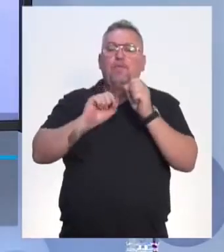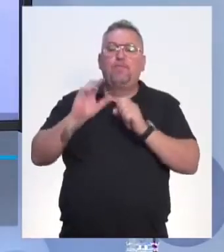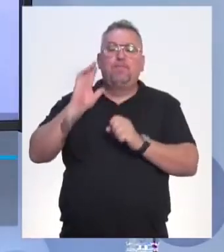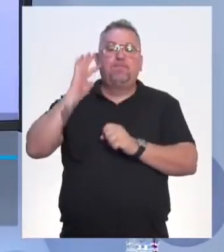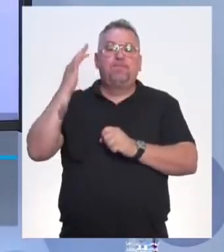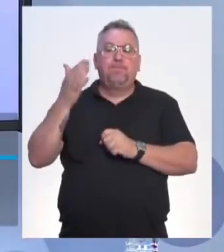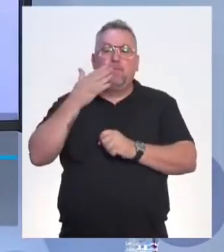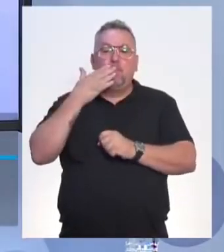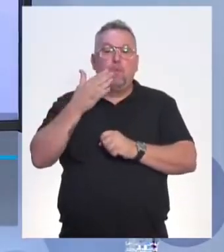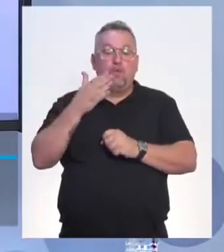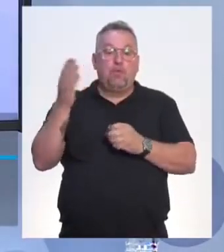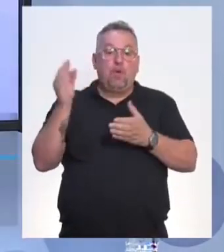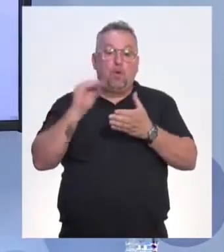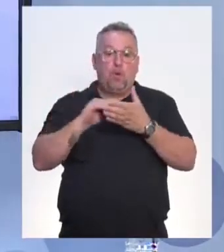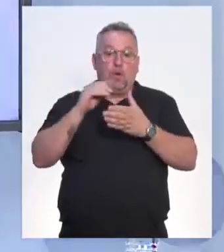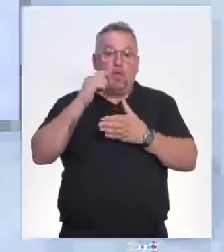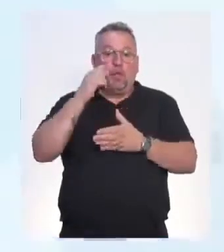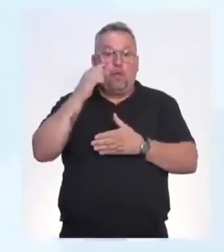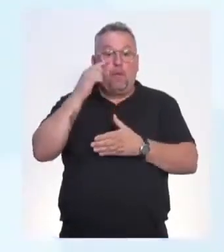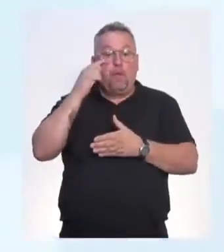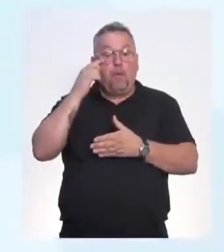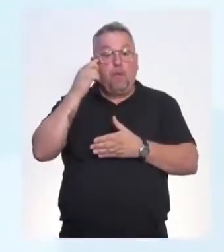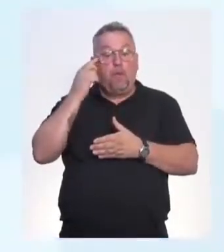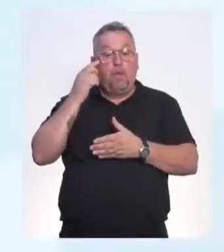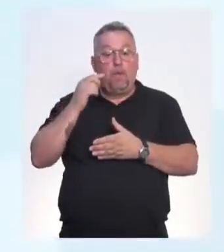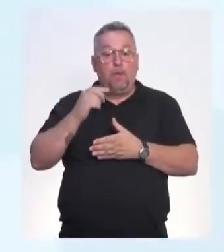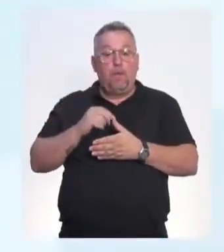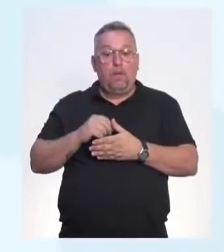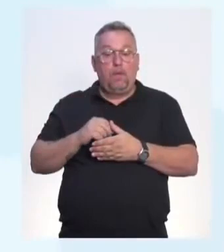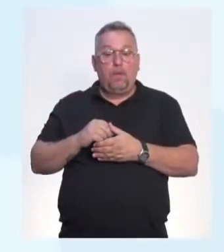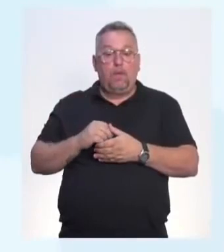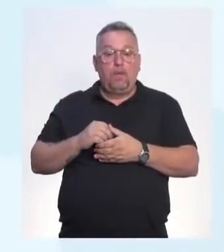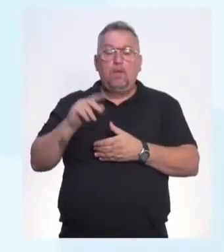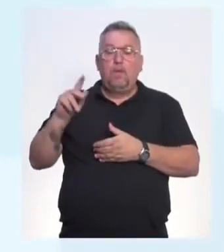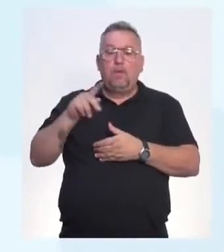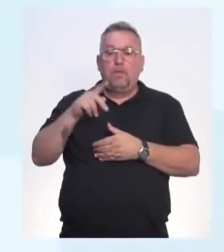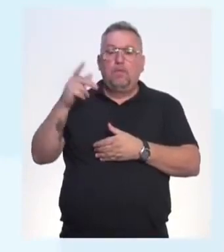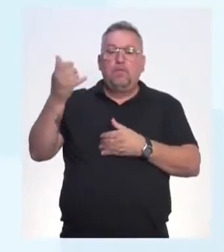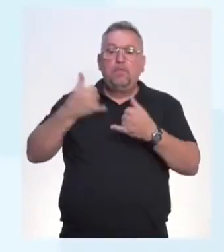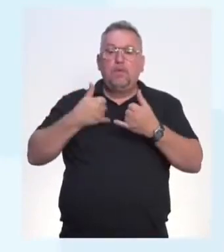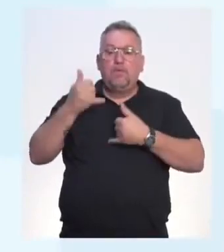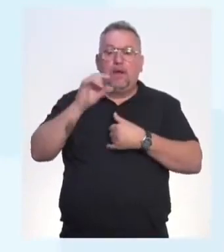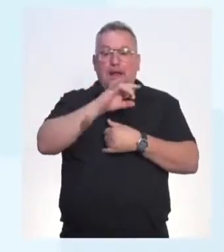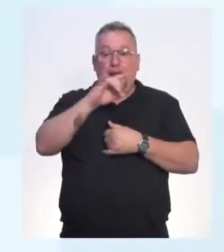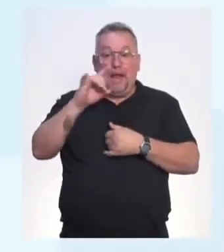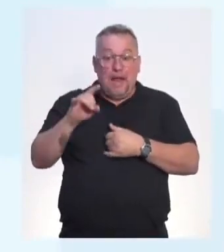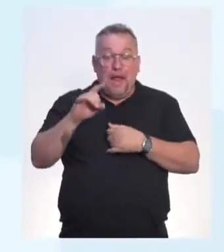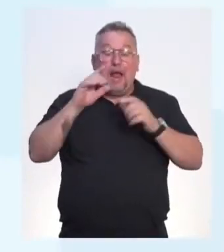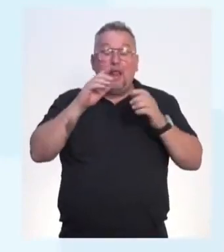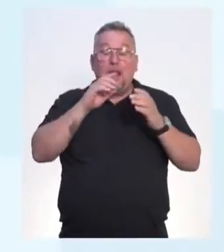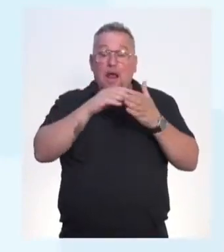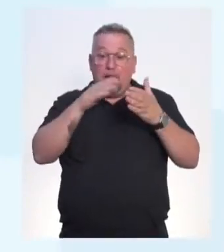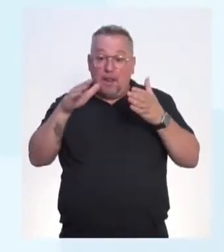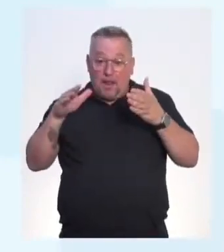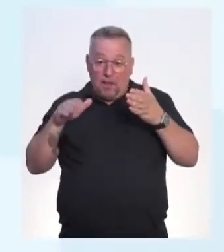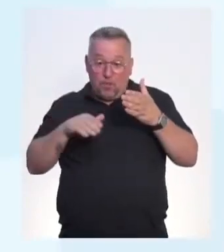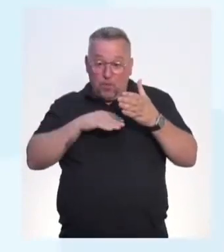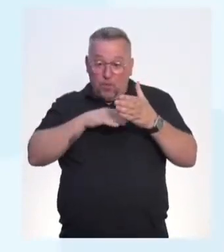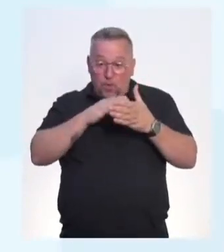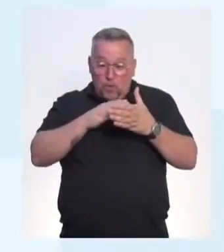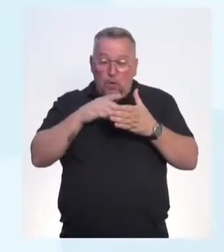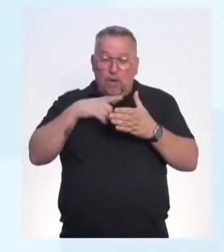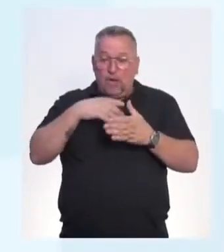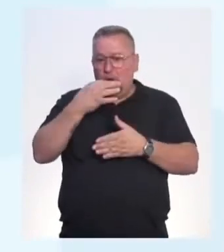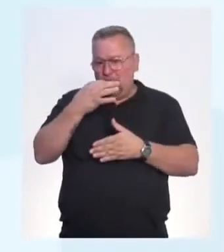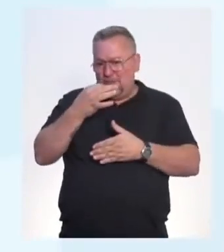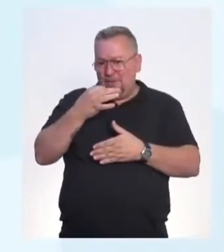resolver? Eu vou pedir para colocar o próximo slide, por favor. Isso. Professora Inês, você medita cada um dos lados e aí depois o valor do x, que eu